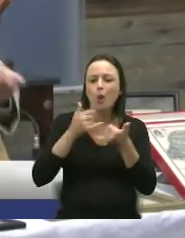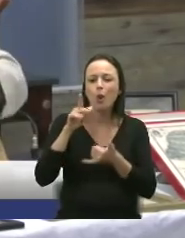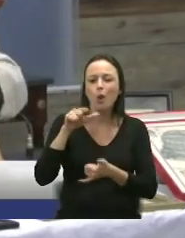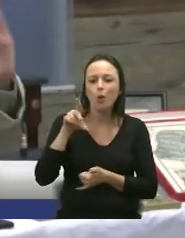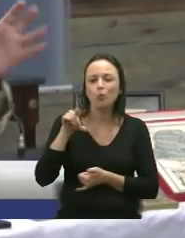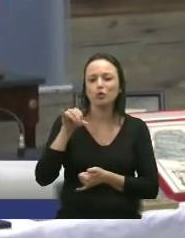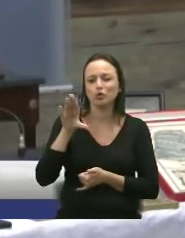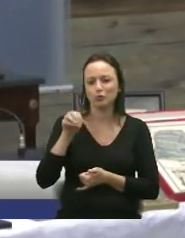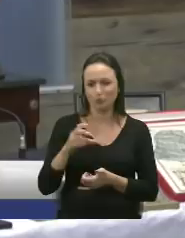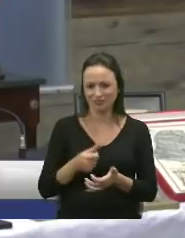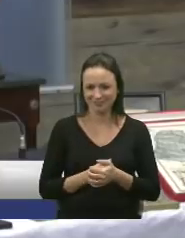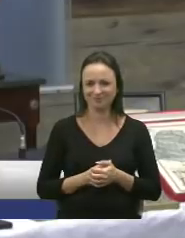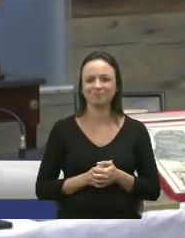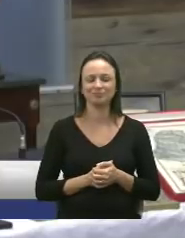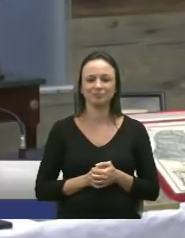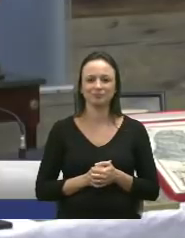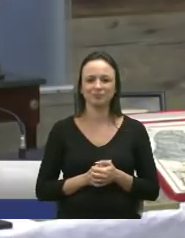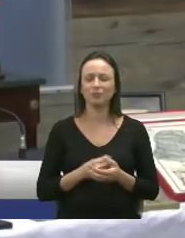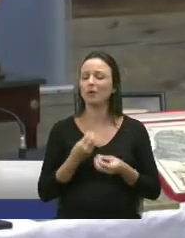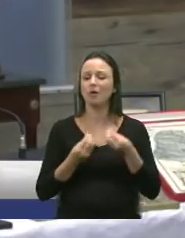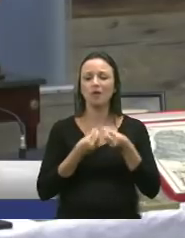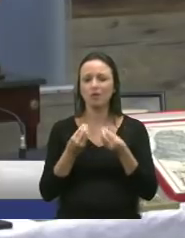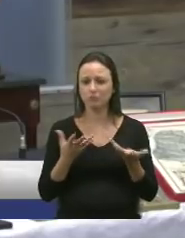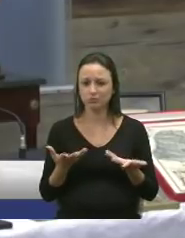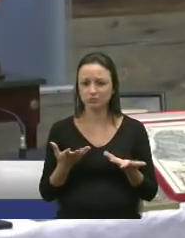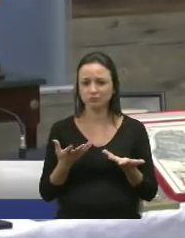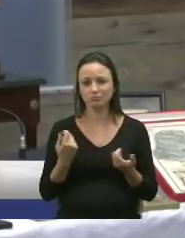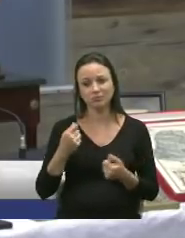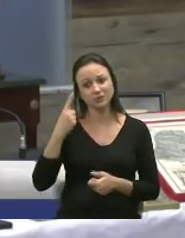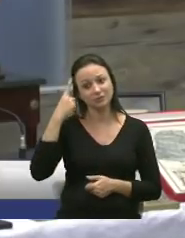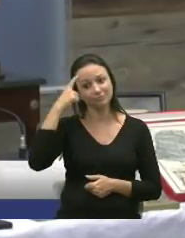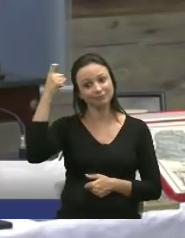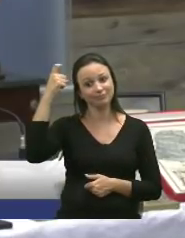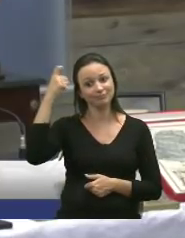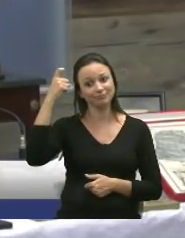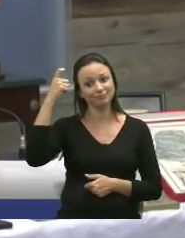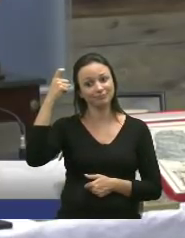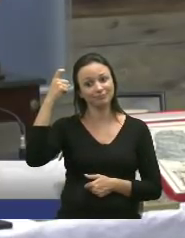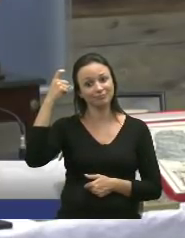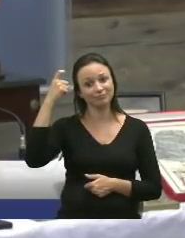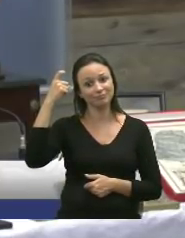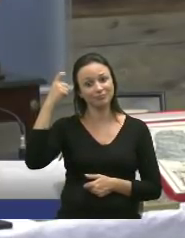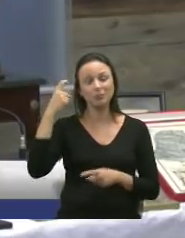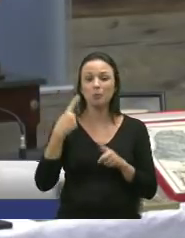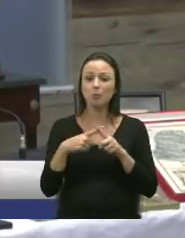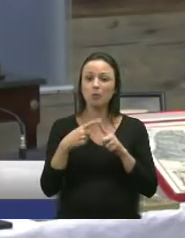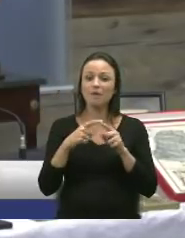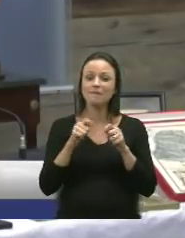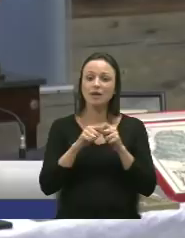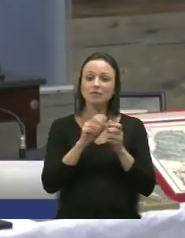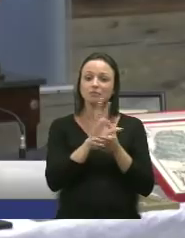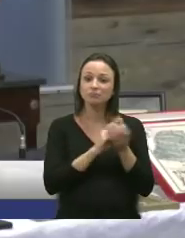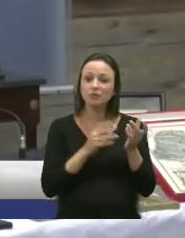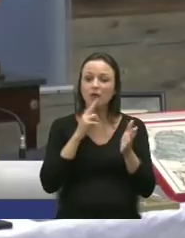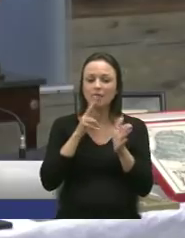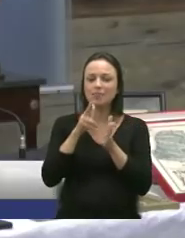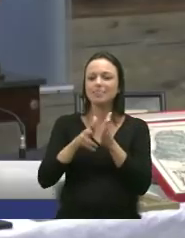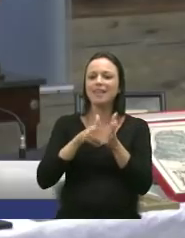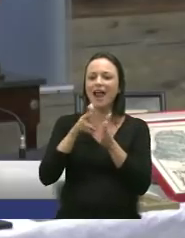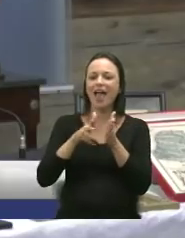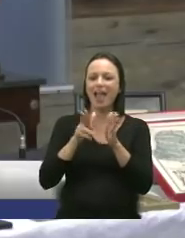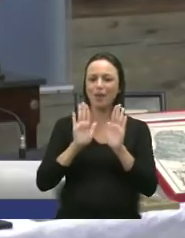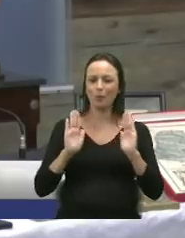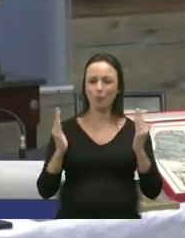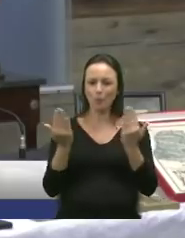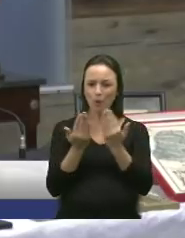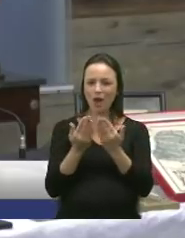como? Sejamos criativos. Por que não fazer réplicas do trem blindado, da